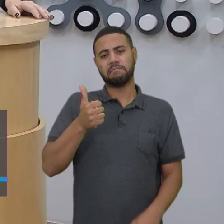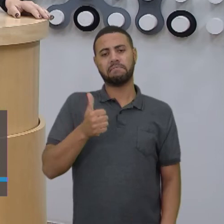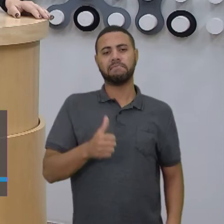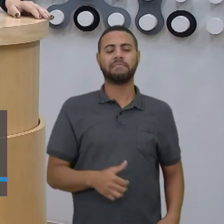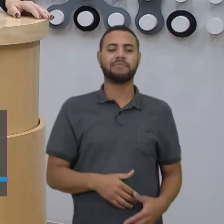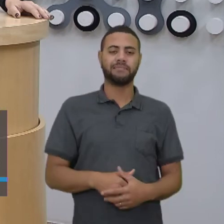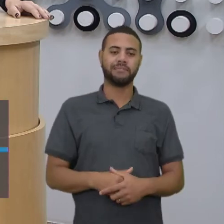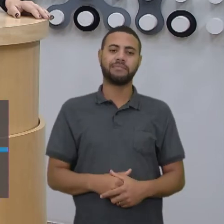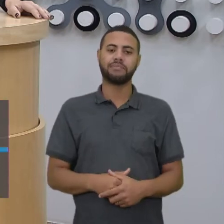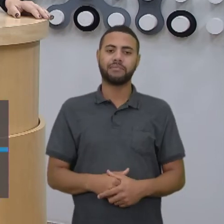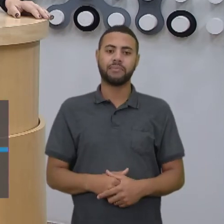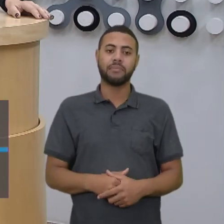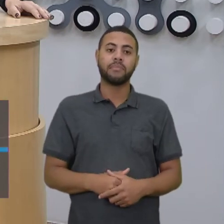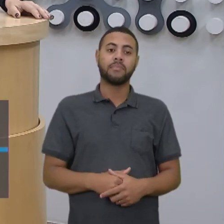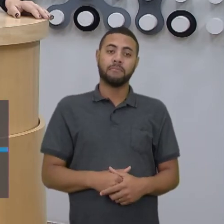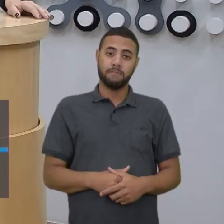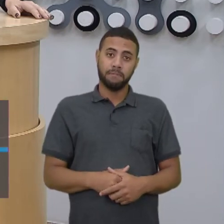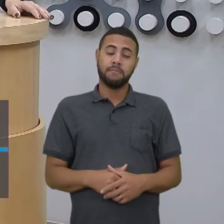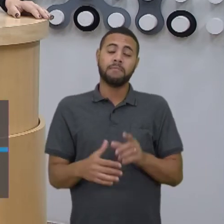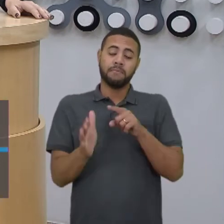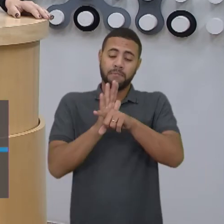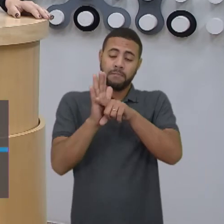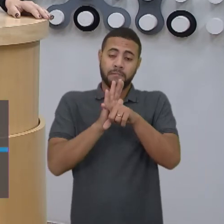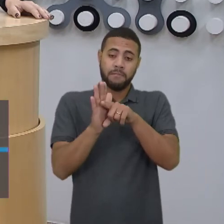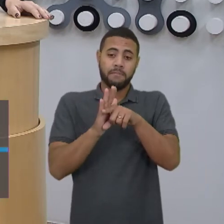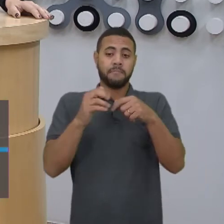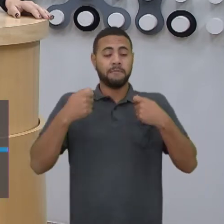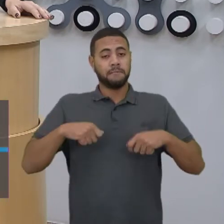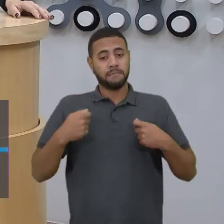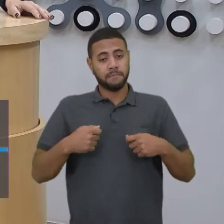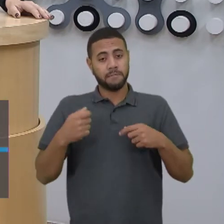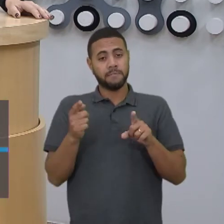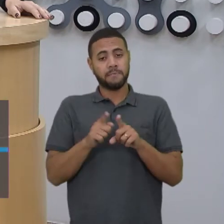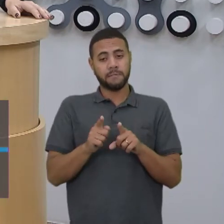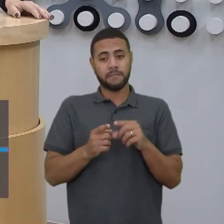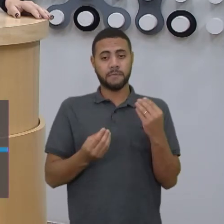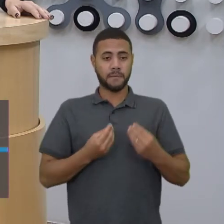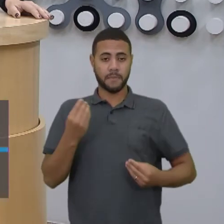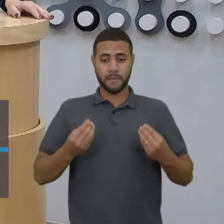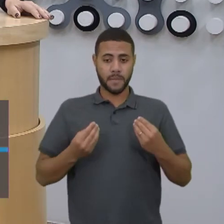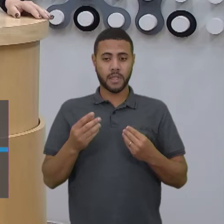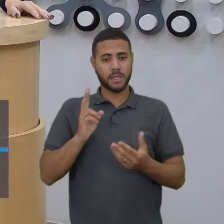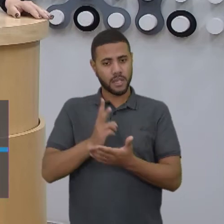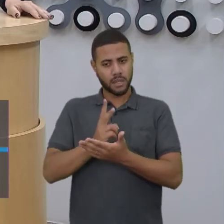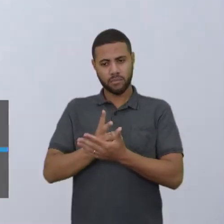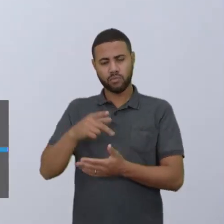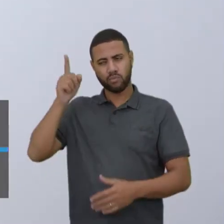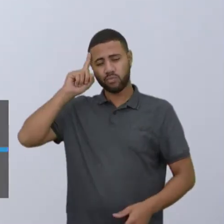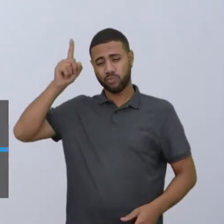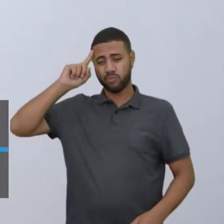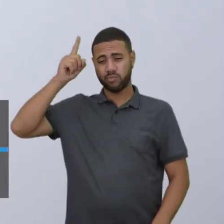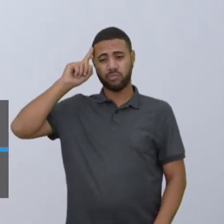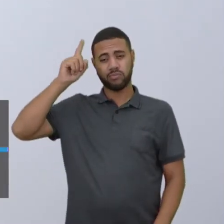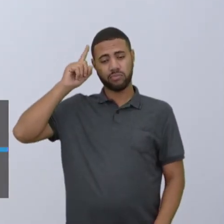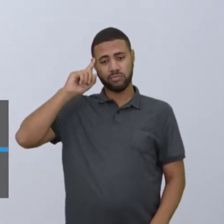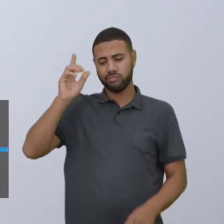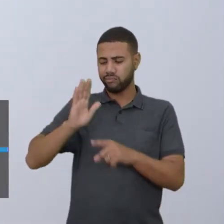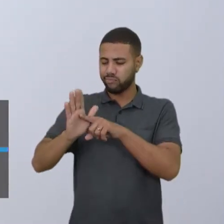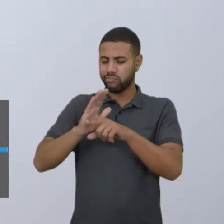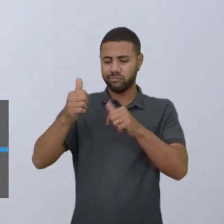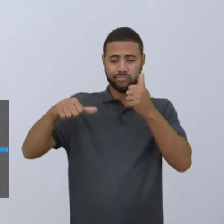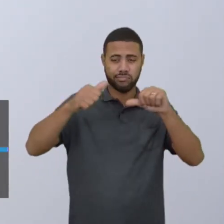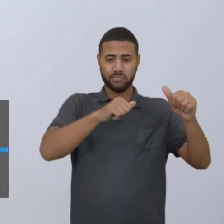no processo de investigação, a gente tem que investigar também investigar não, né? Buscar ler no dia a dia, né? Mídia alternativa,